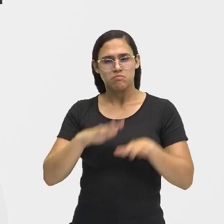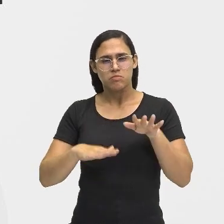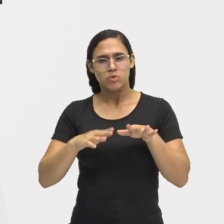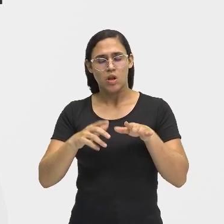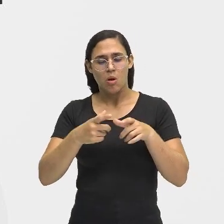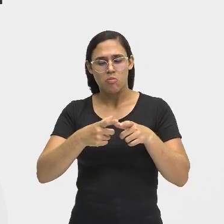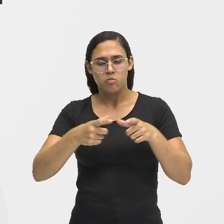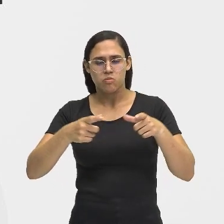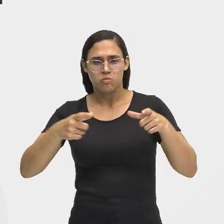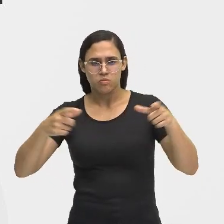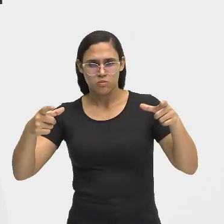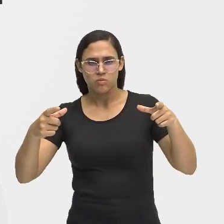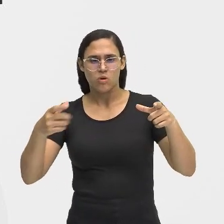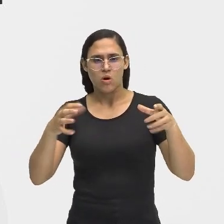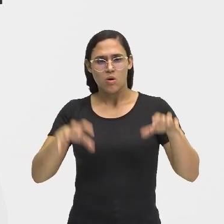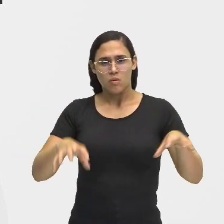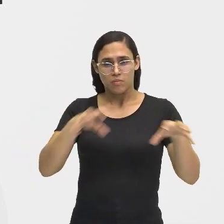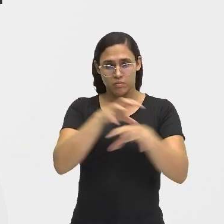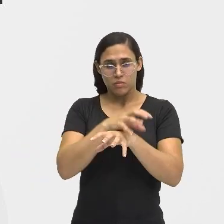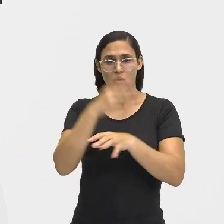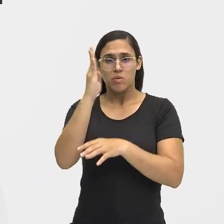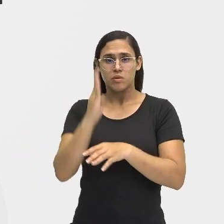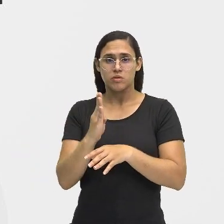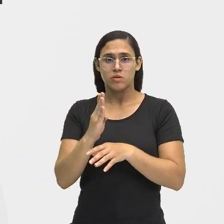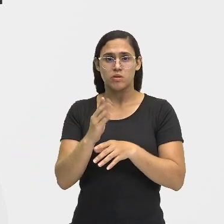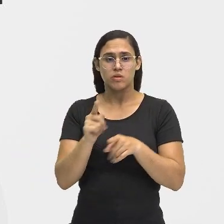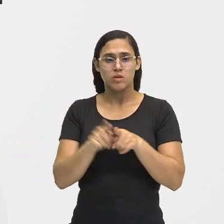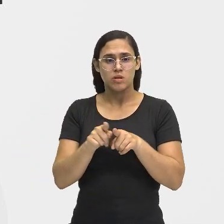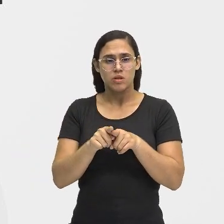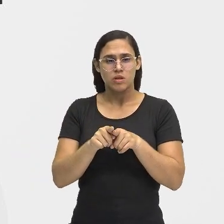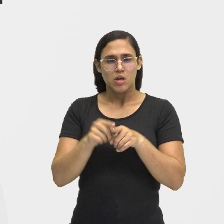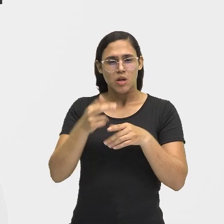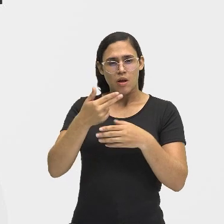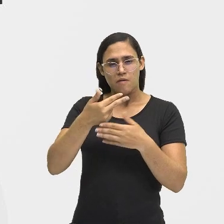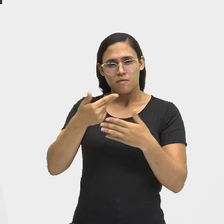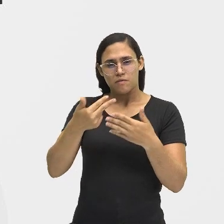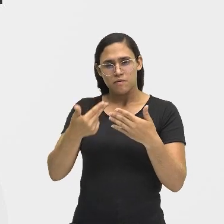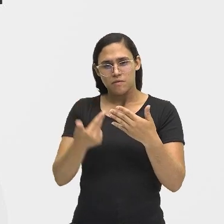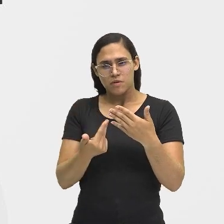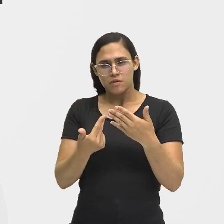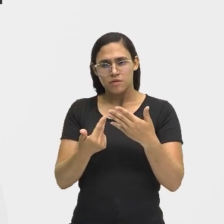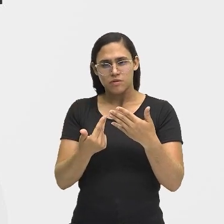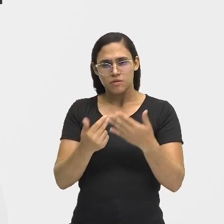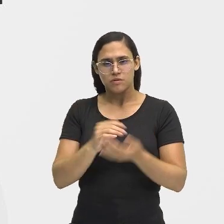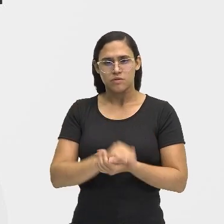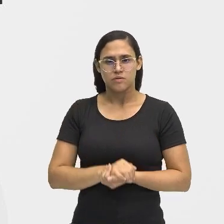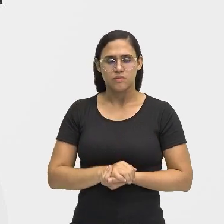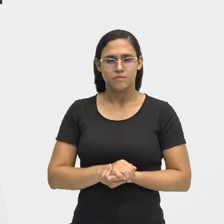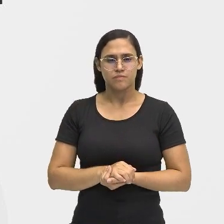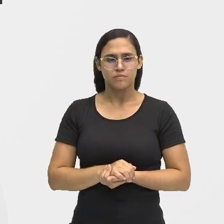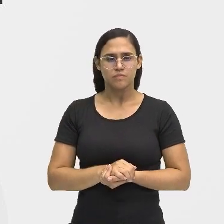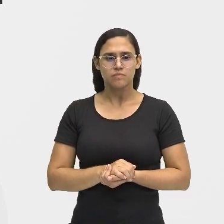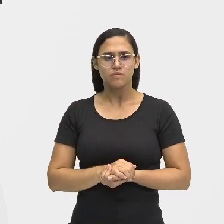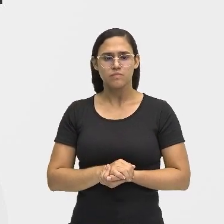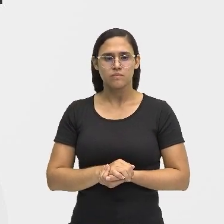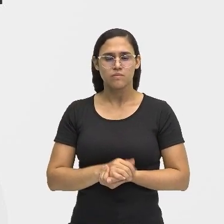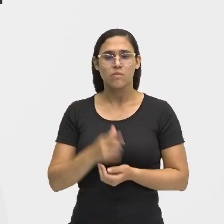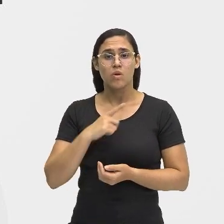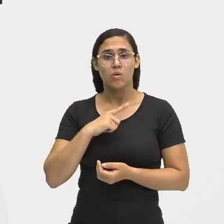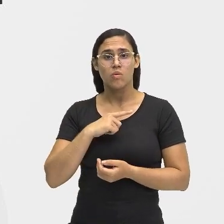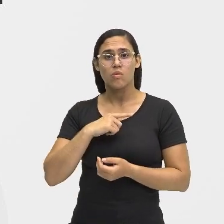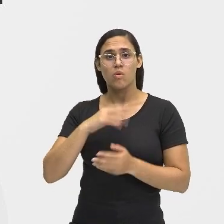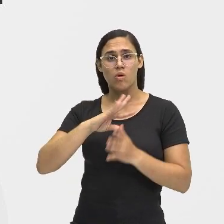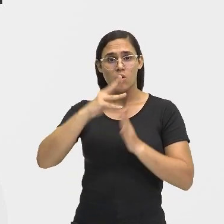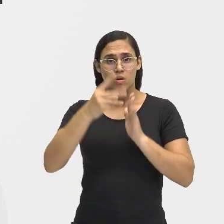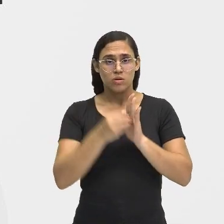maior bioma brasileiro, né? E a maior reserva de diversidade biológica do mundo, tá? Então, o bioma brasileiro,